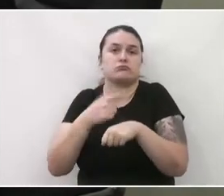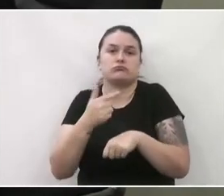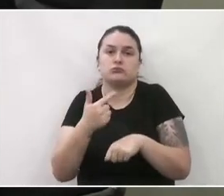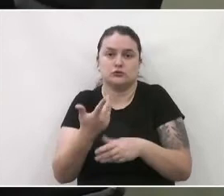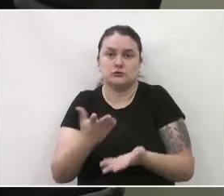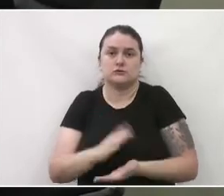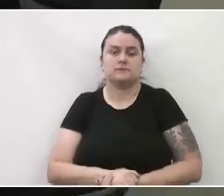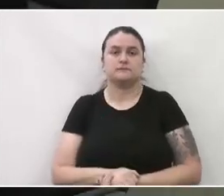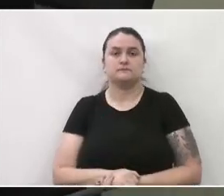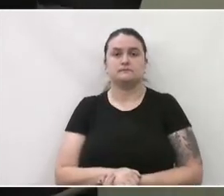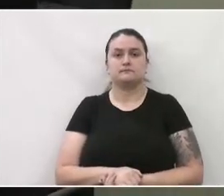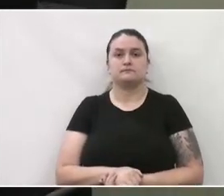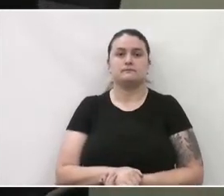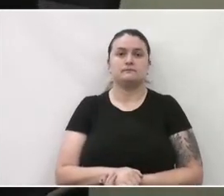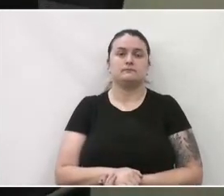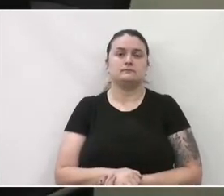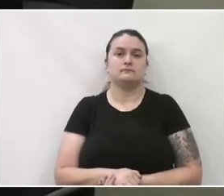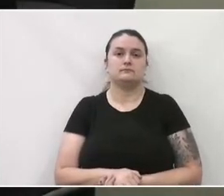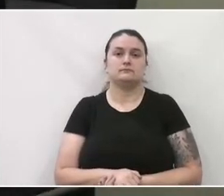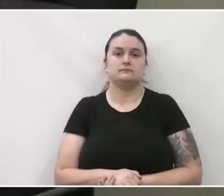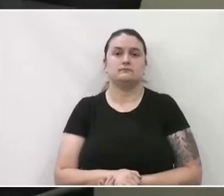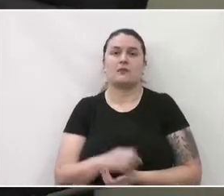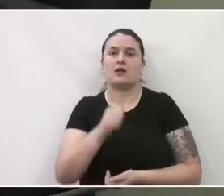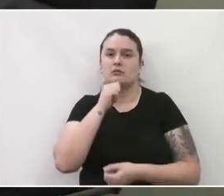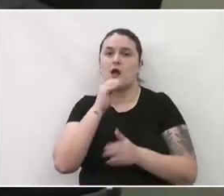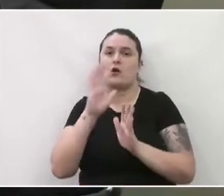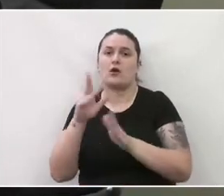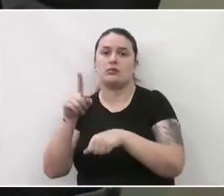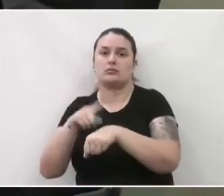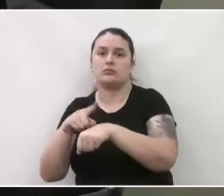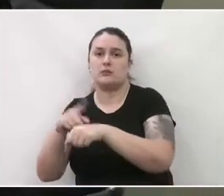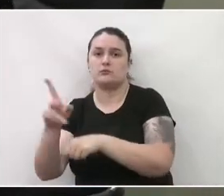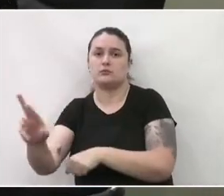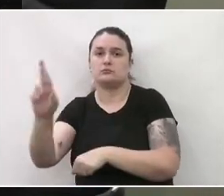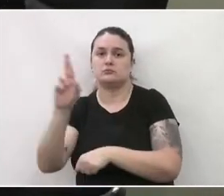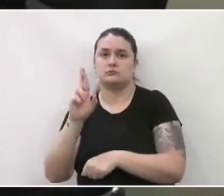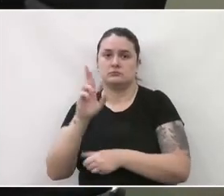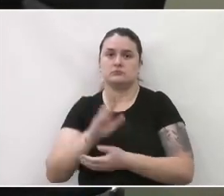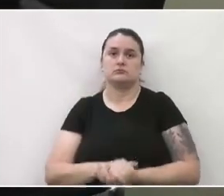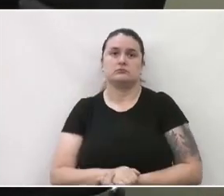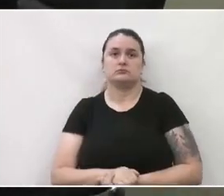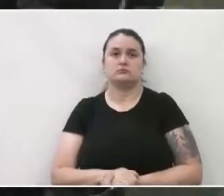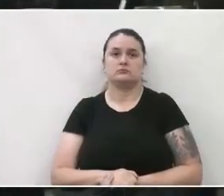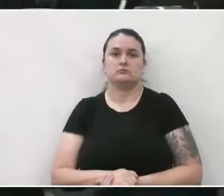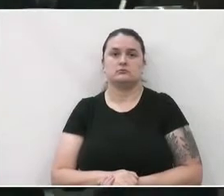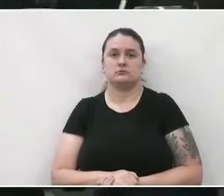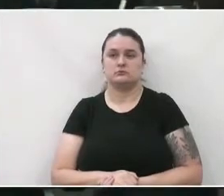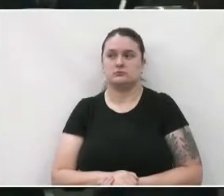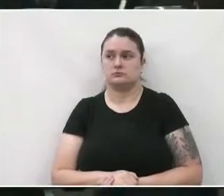né? E deixo a palavra para o senhor agora, se o senhor quiser usar. Muito obrigado e boa noite.